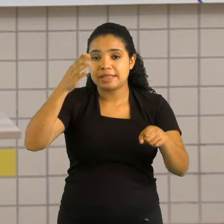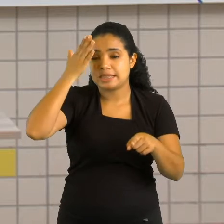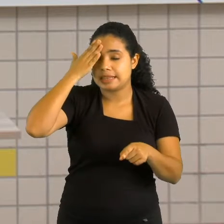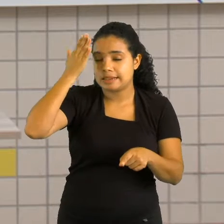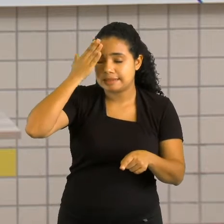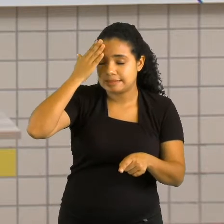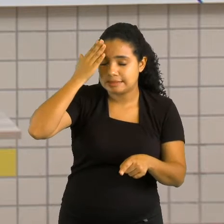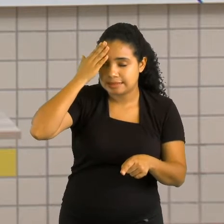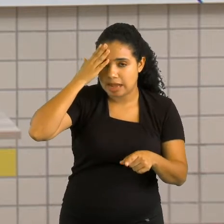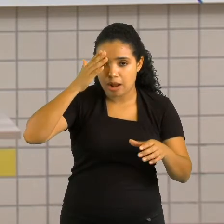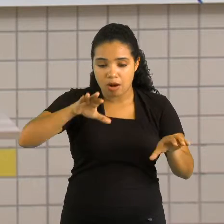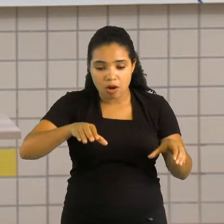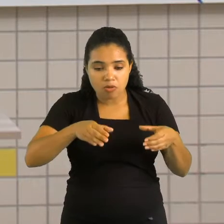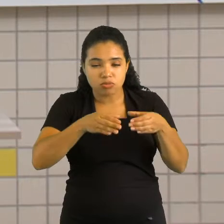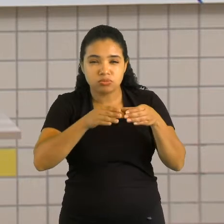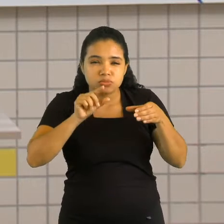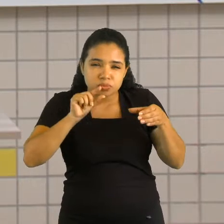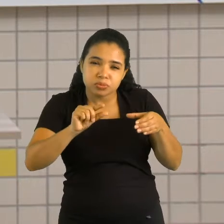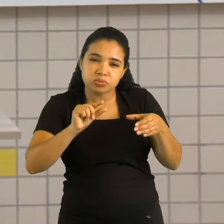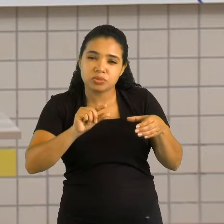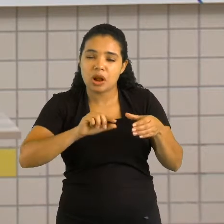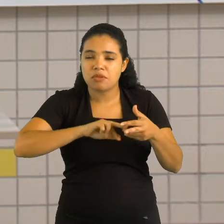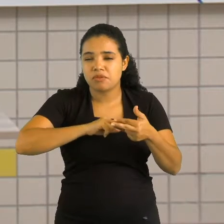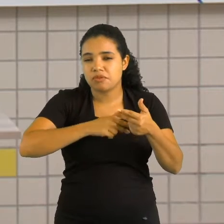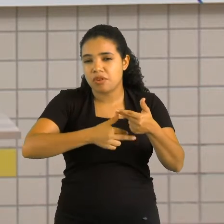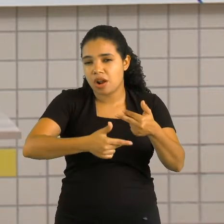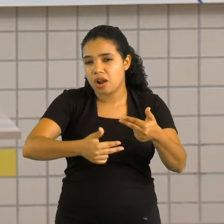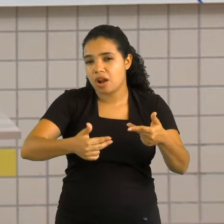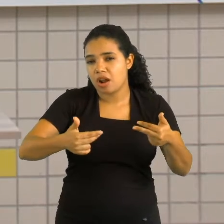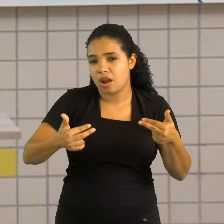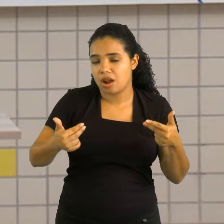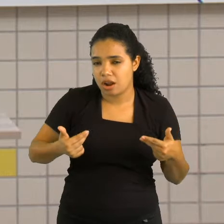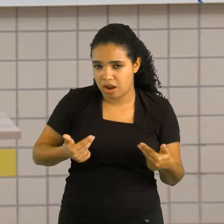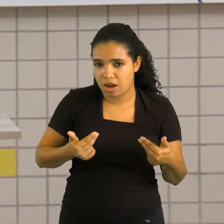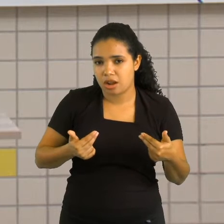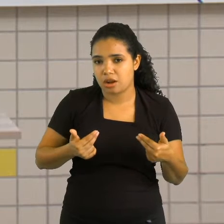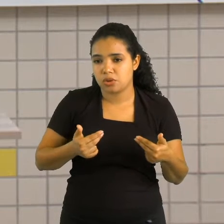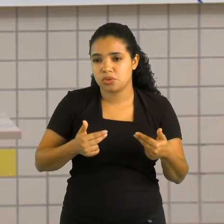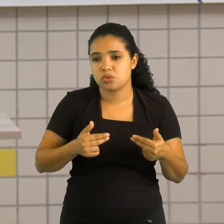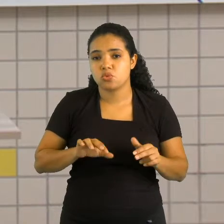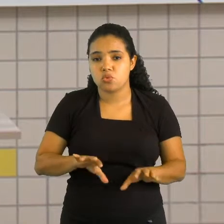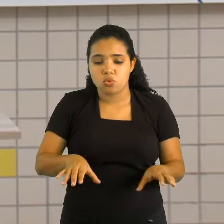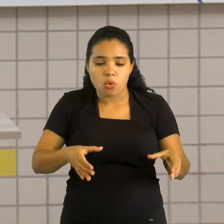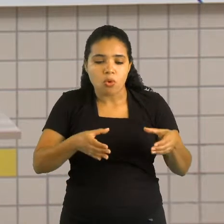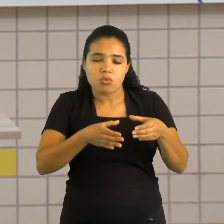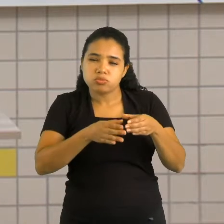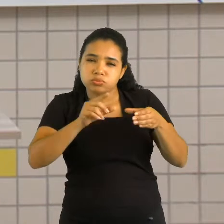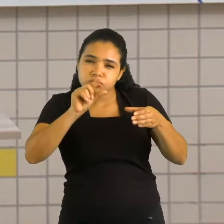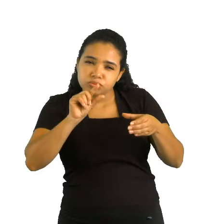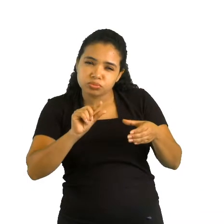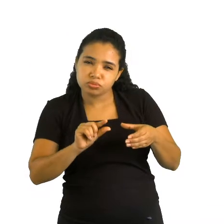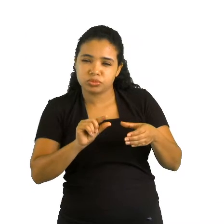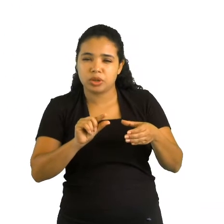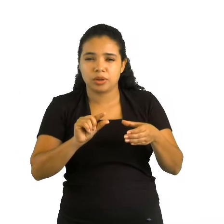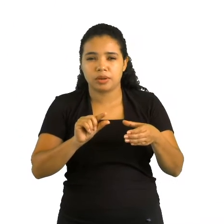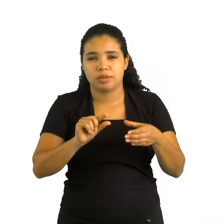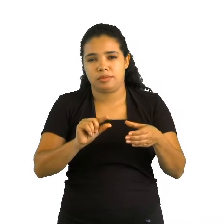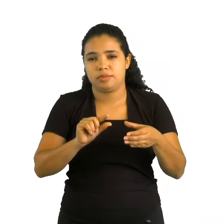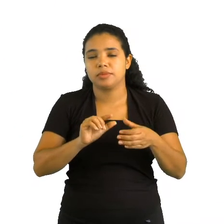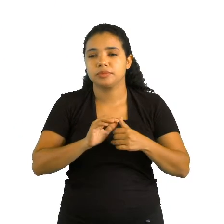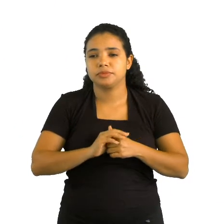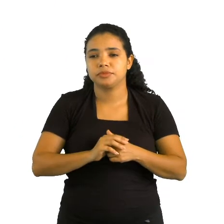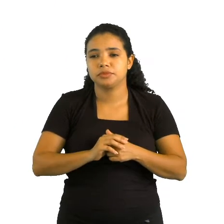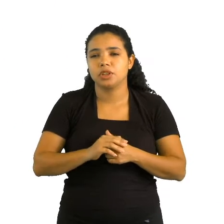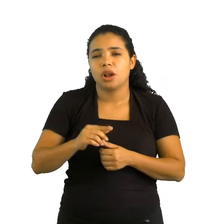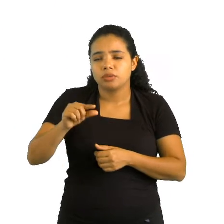que o micro-organismo, eles são vários, né? Os micro-organismos são seres muito pequenos,